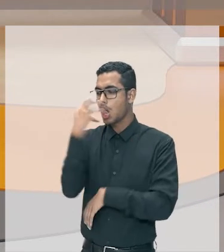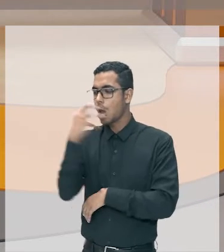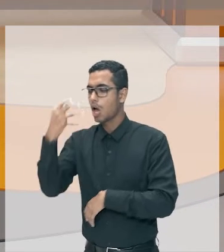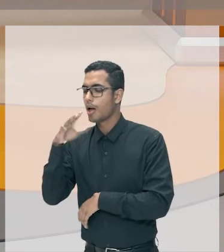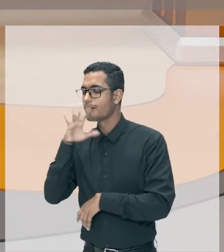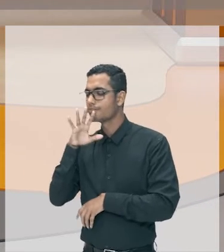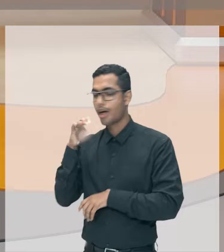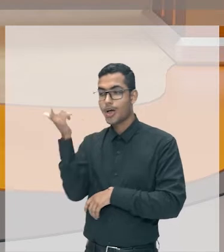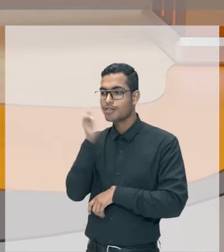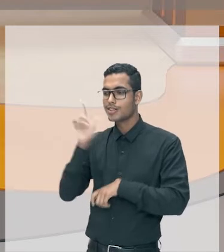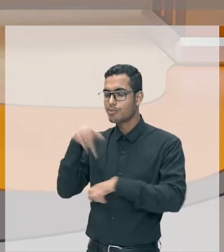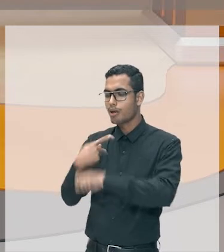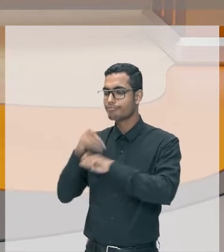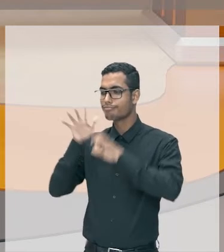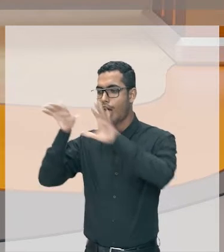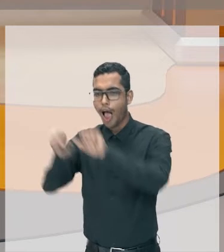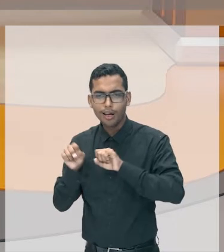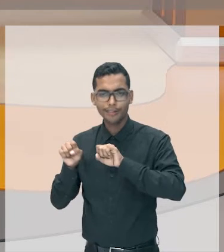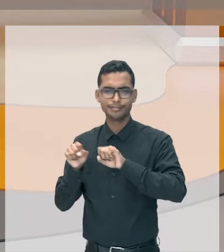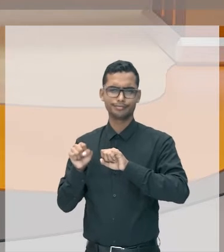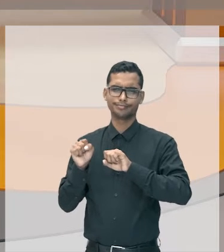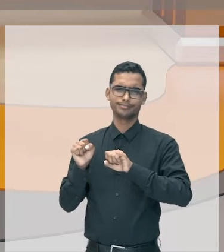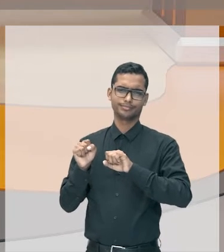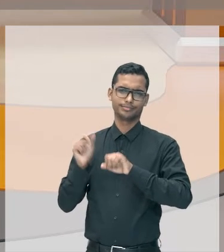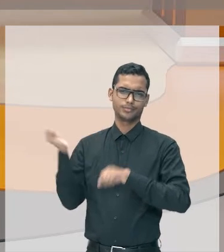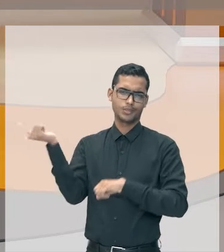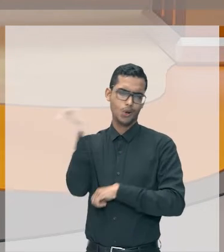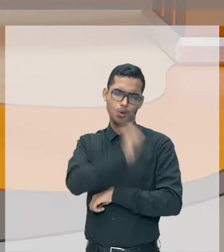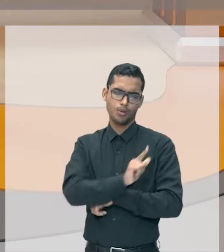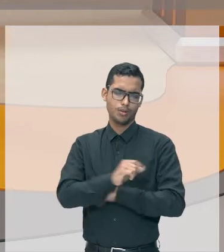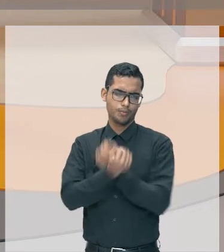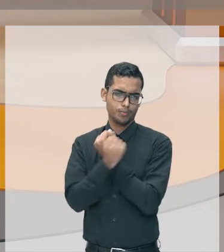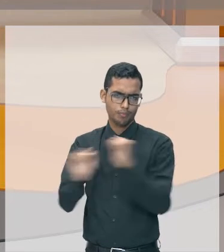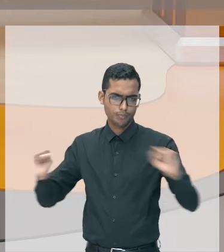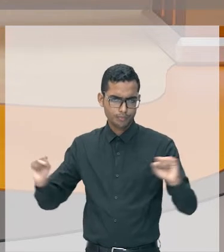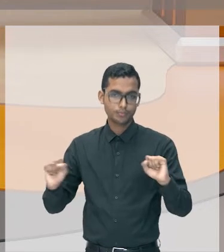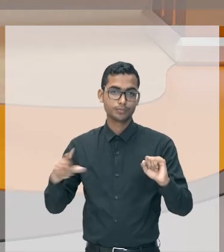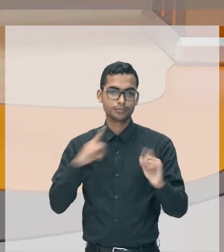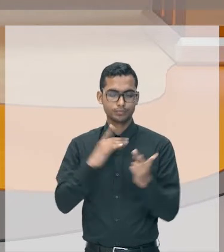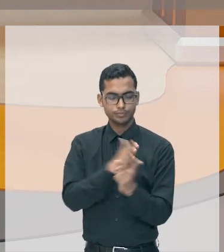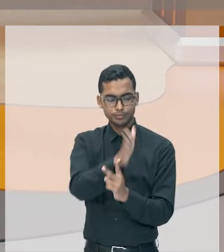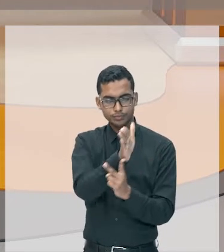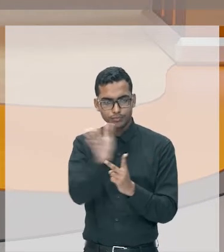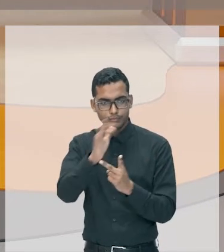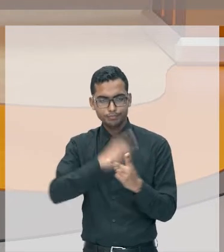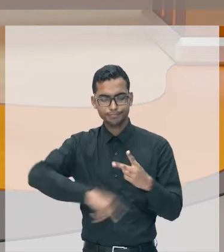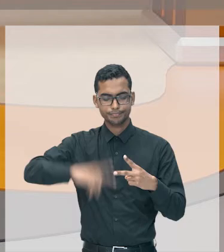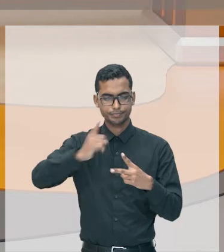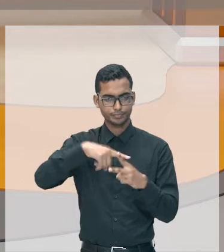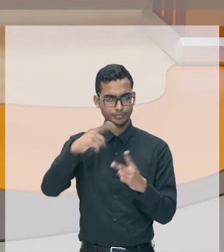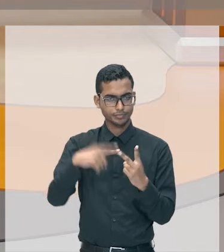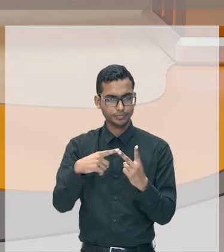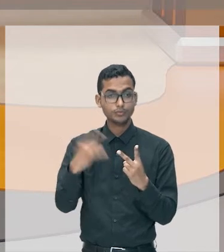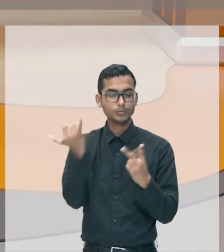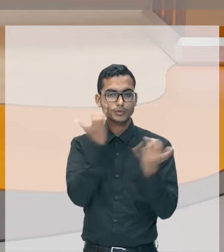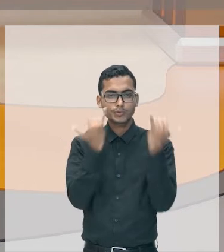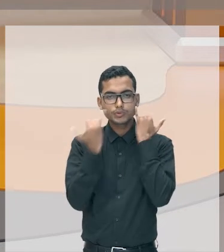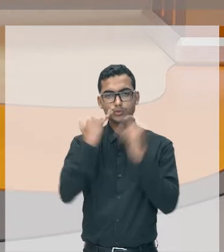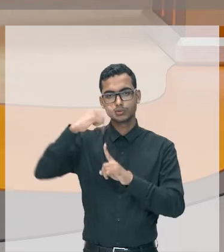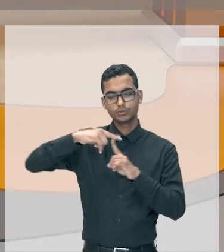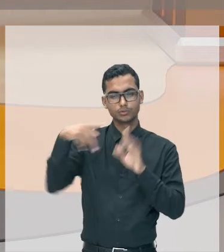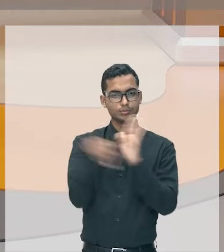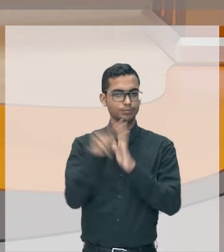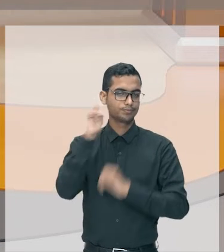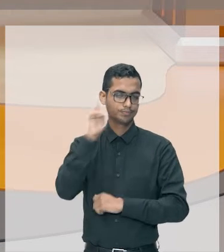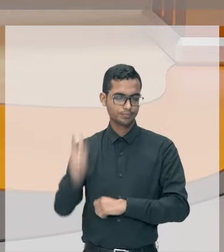a melodia, ela é uma fonte material. Então, existem essa divisão dentro das fontes